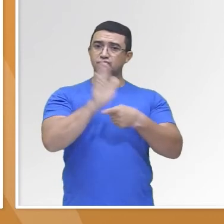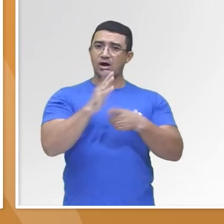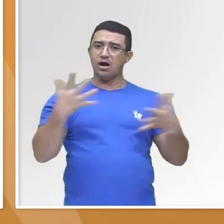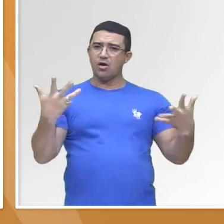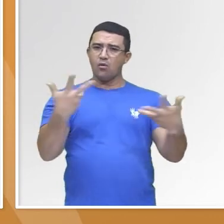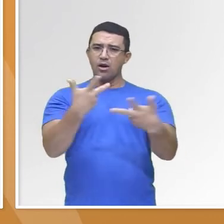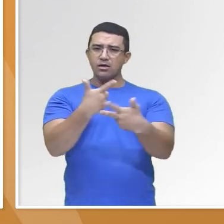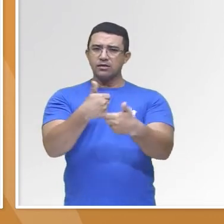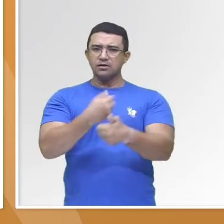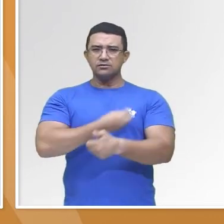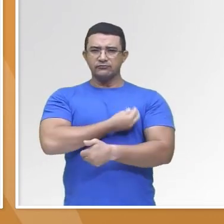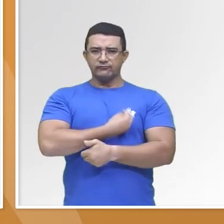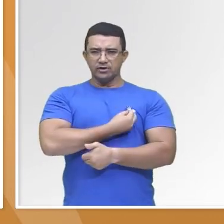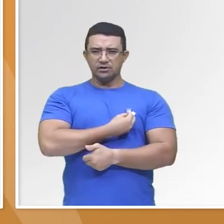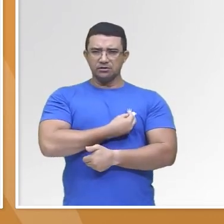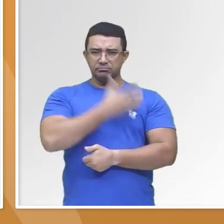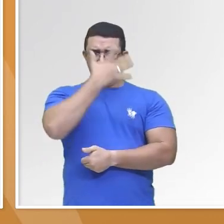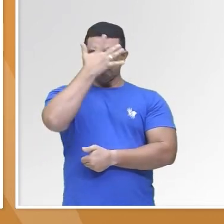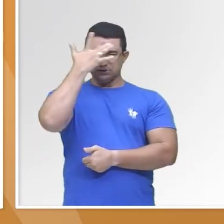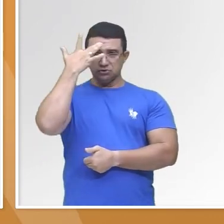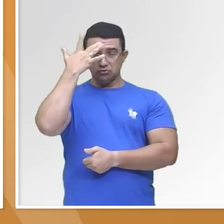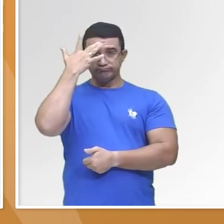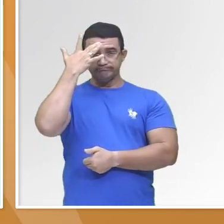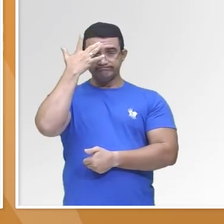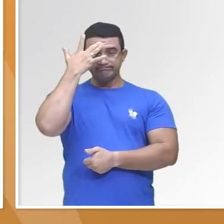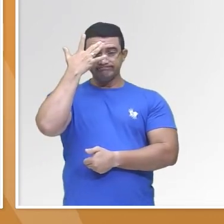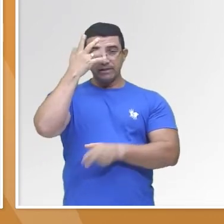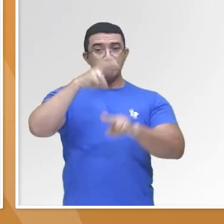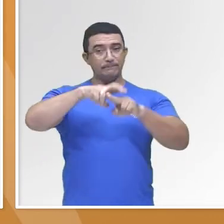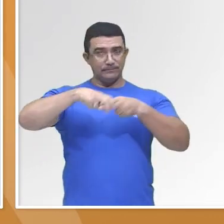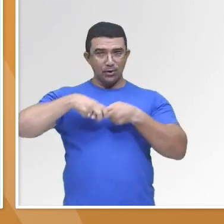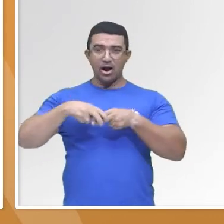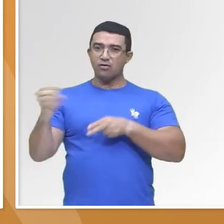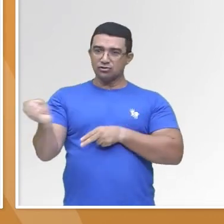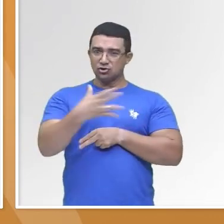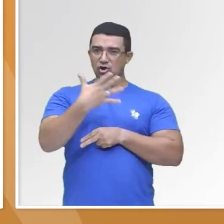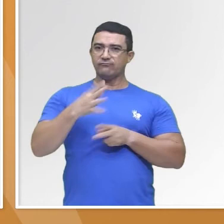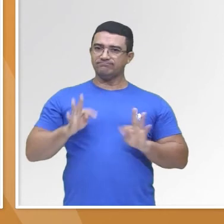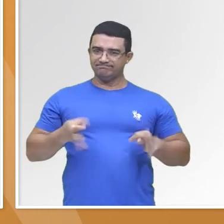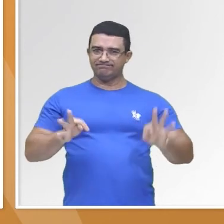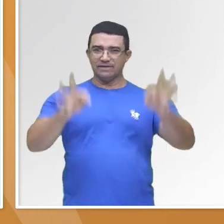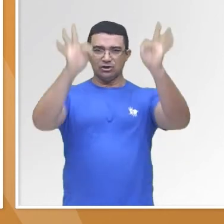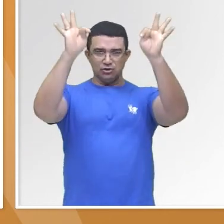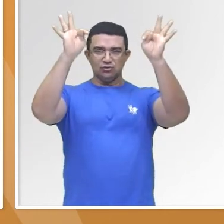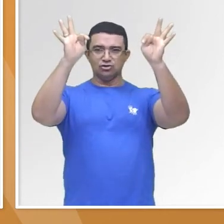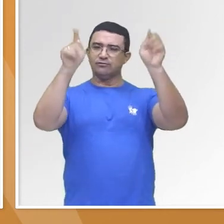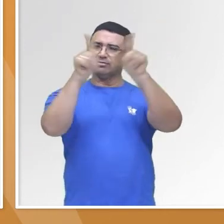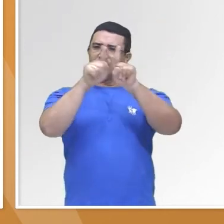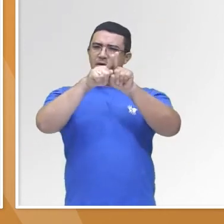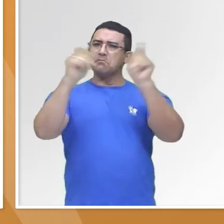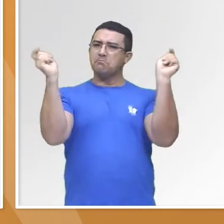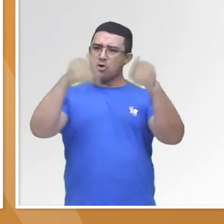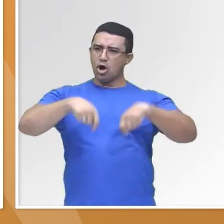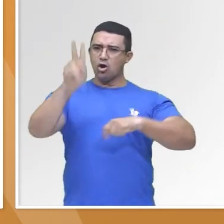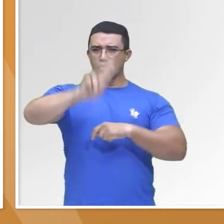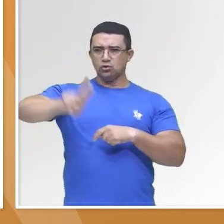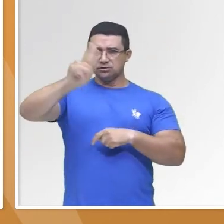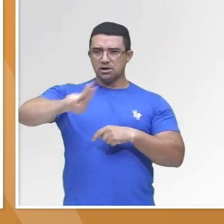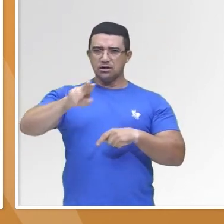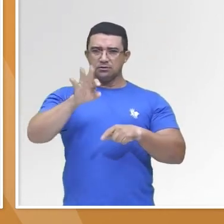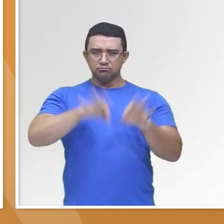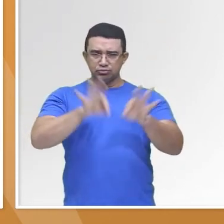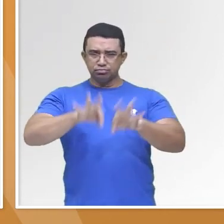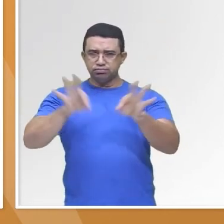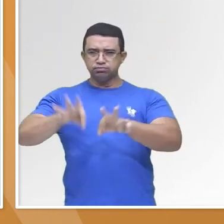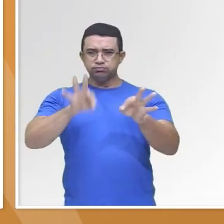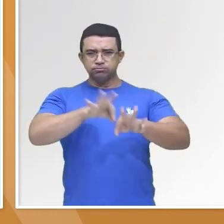da população, através das novas tecnologias. Essas tecnologias, elas podem ser utilizadas na produção do campo,